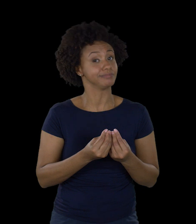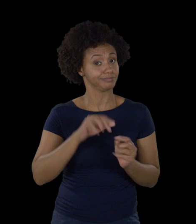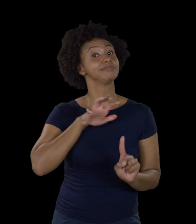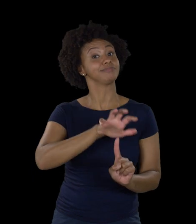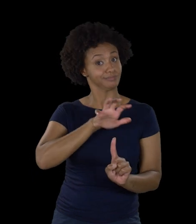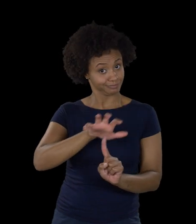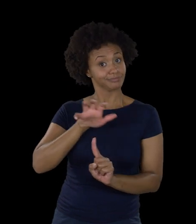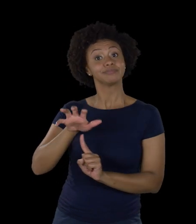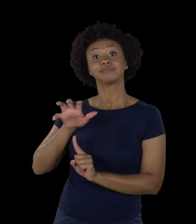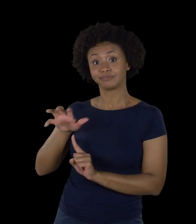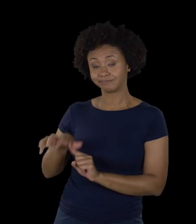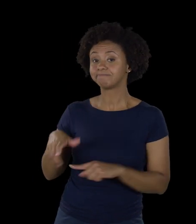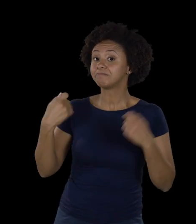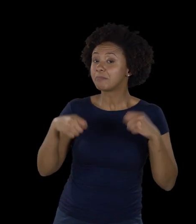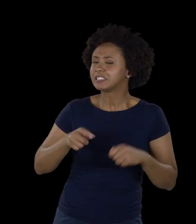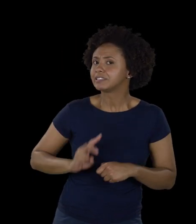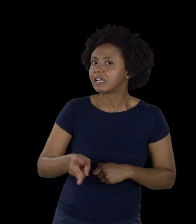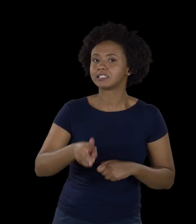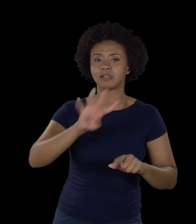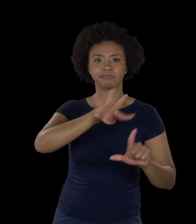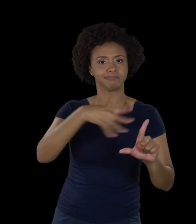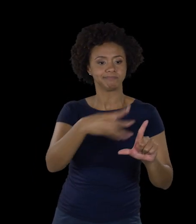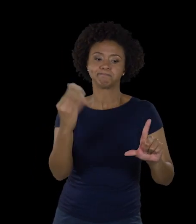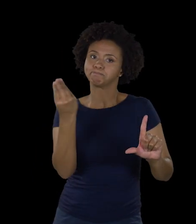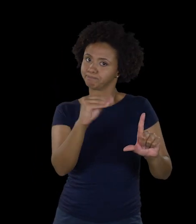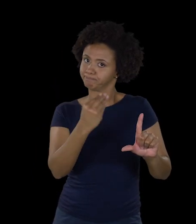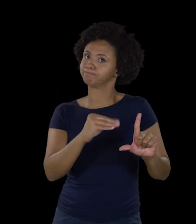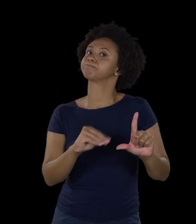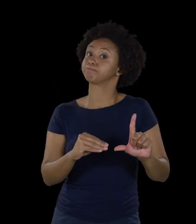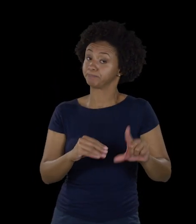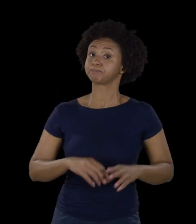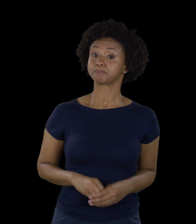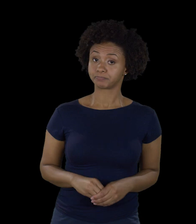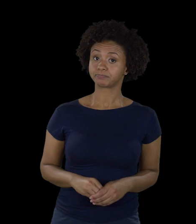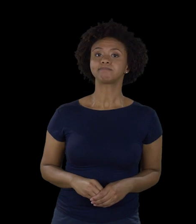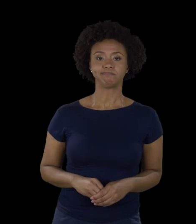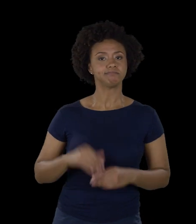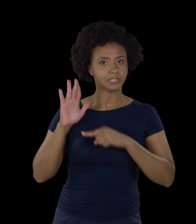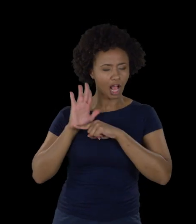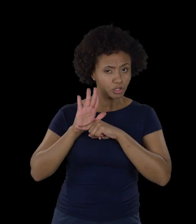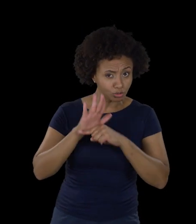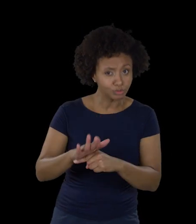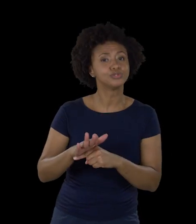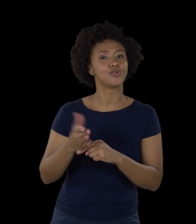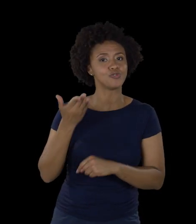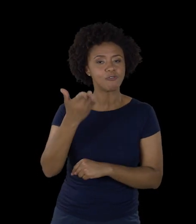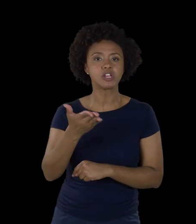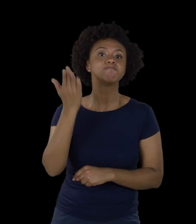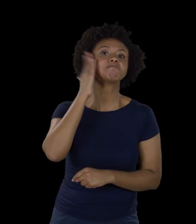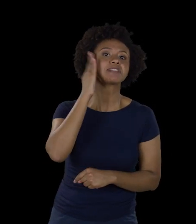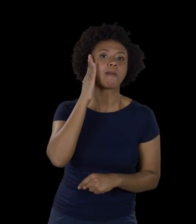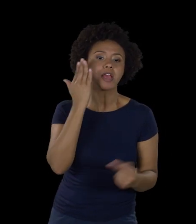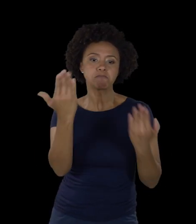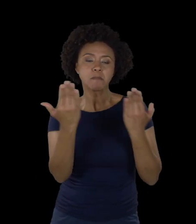Ou seja, tudo isso tem que estar sempre sendo levado em conta. Isso, a planilha ajuda você a ter essa radiografia e